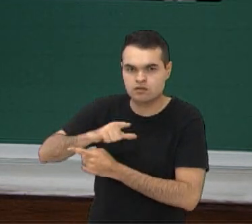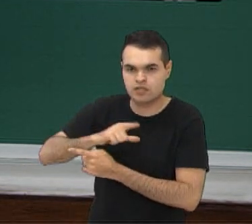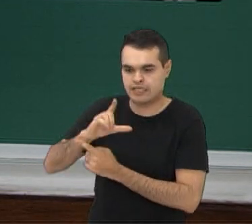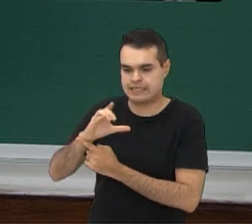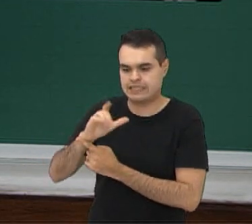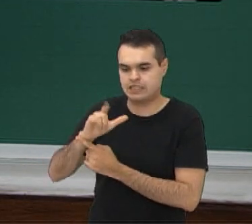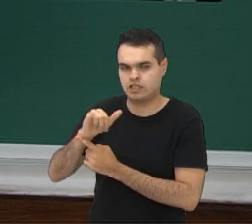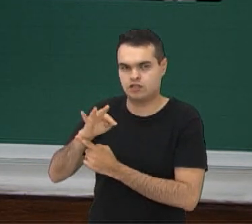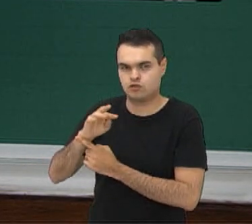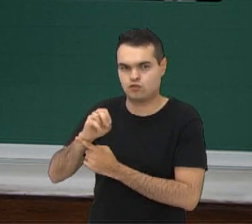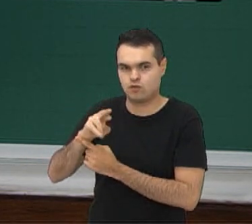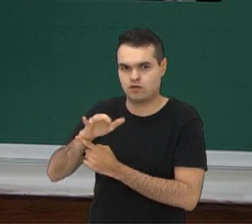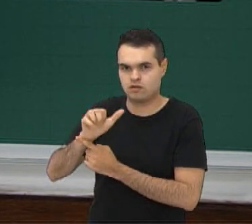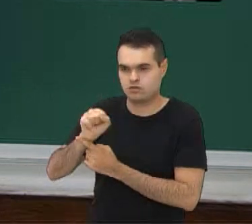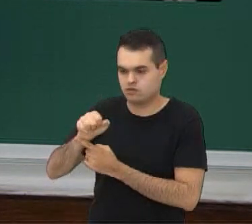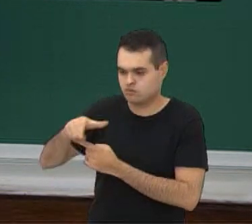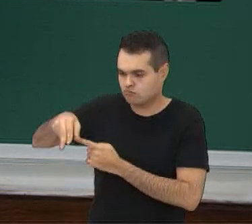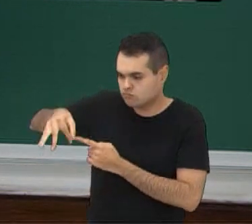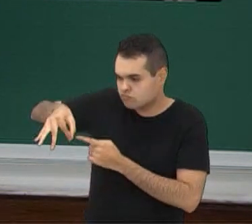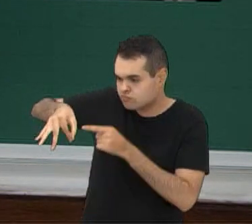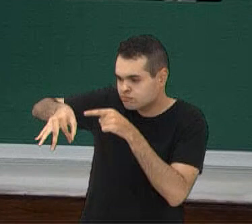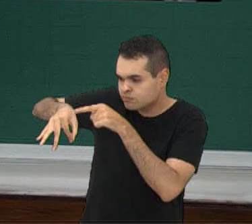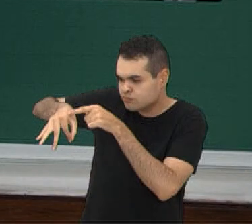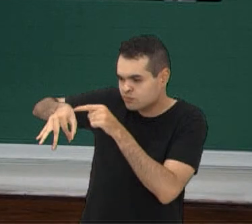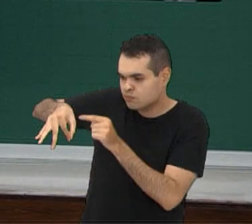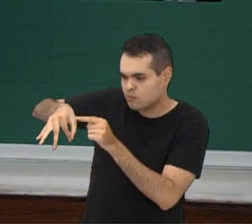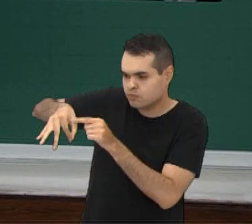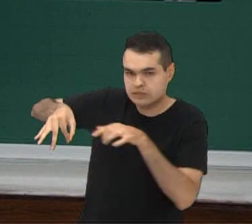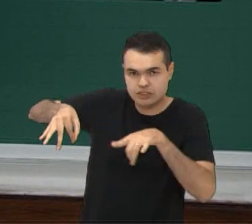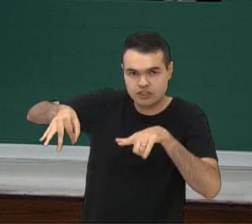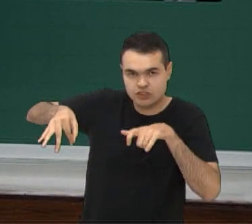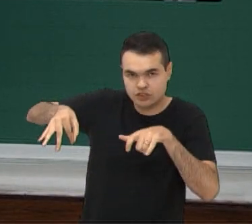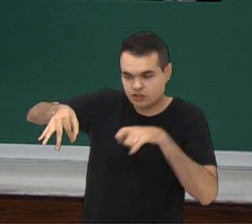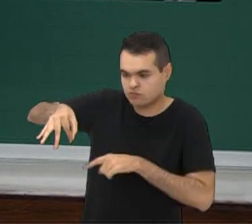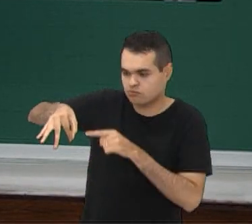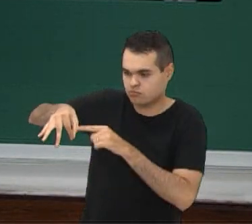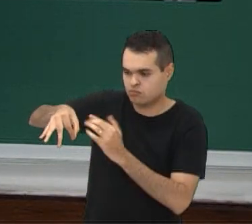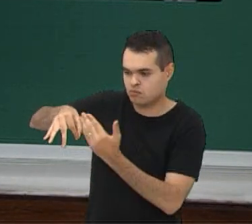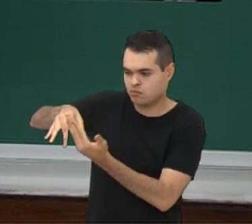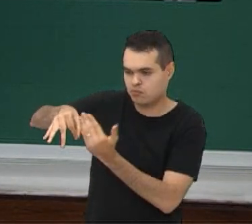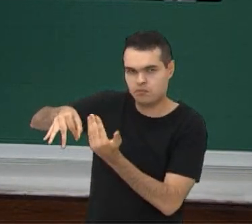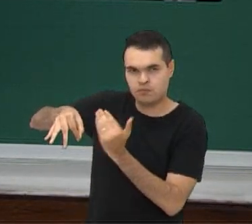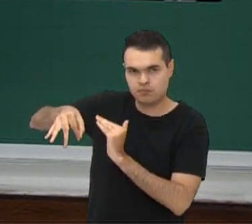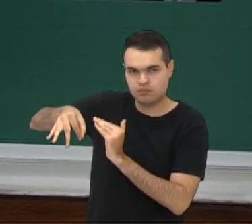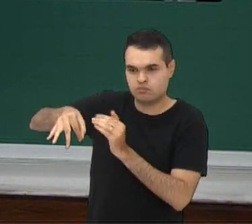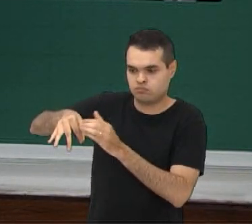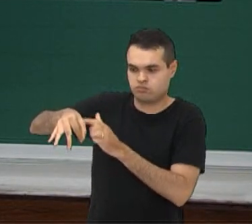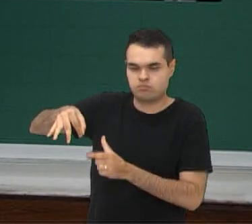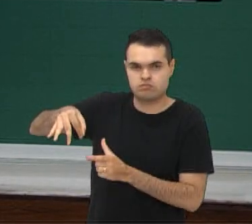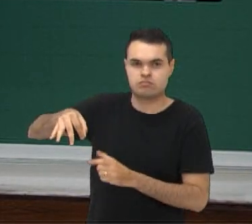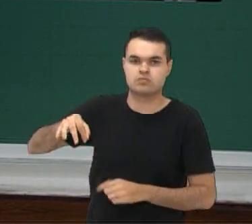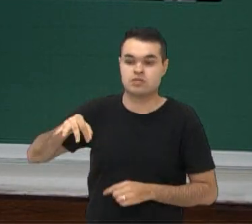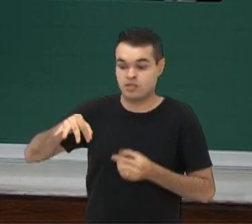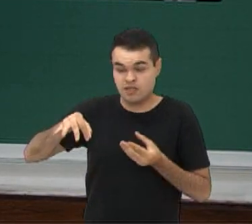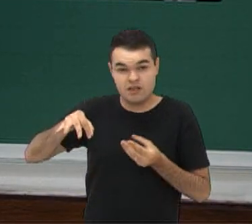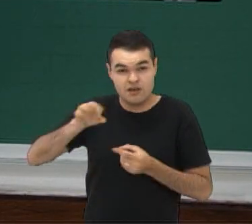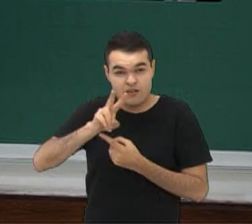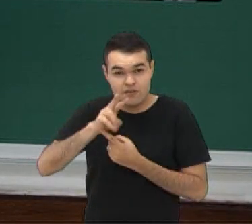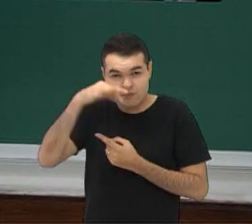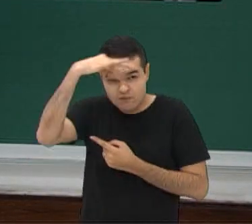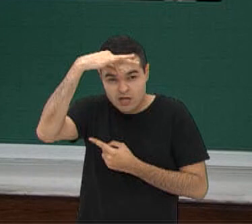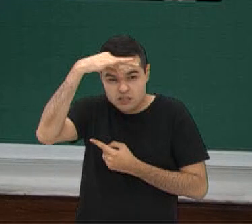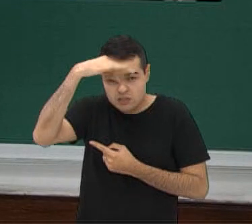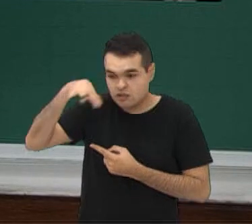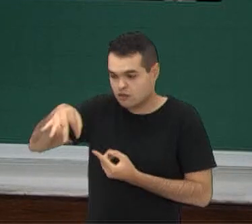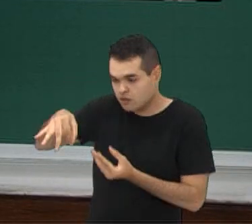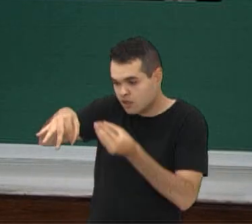clitóris, tá? Pela uretra e também pelos grandes lábios e pequenos lábios. A vagina vai ser a parte interna. É ela